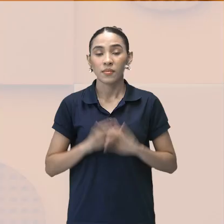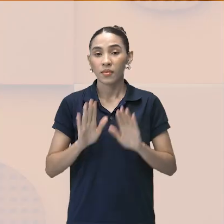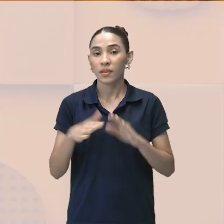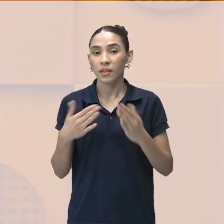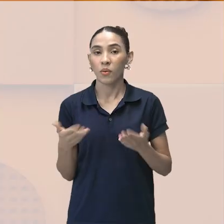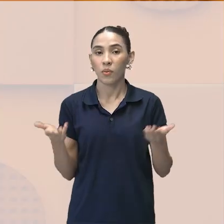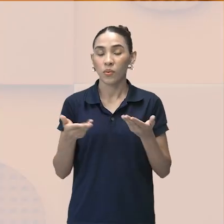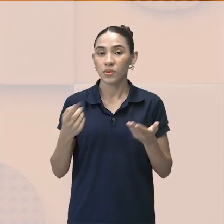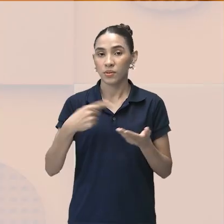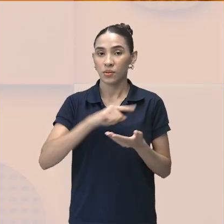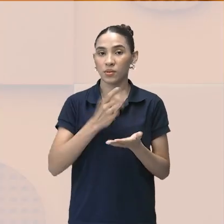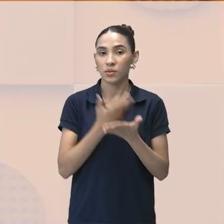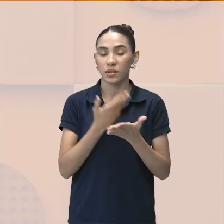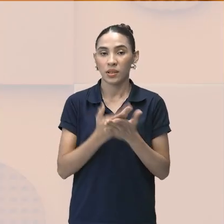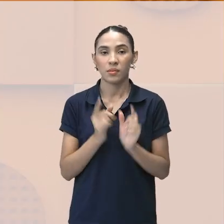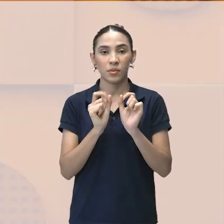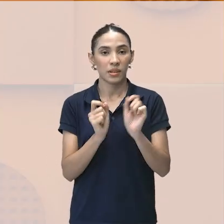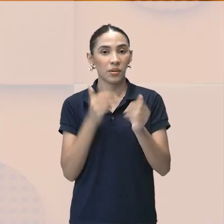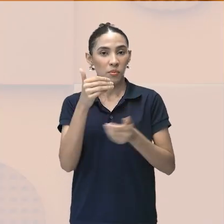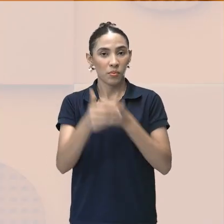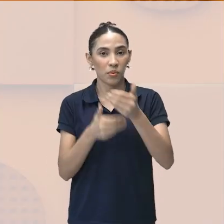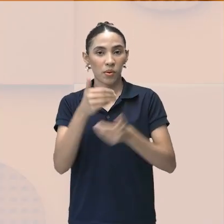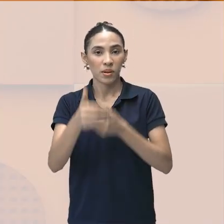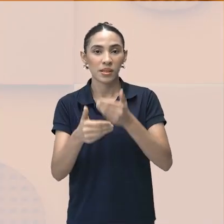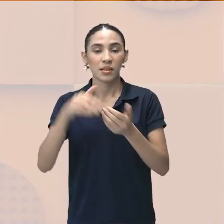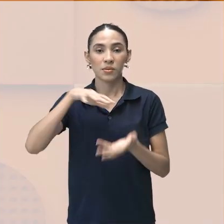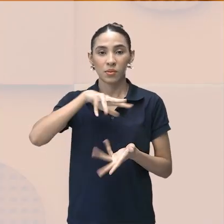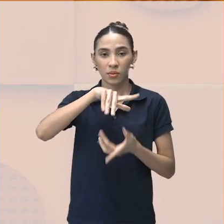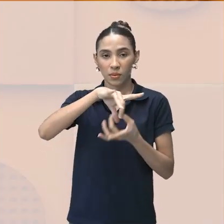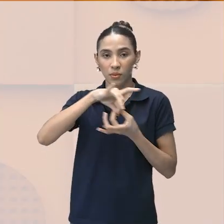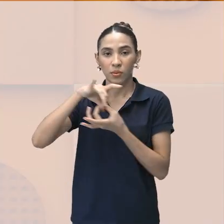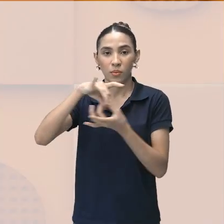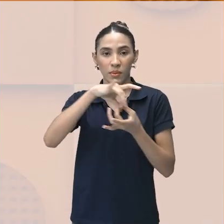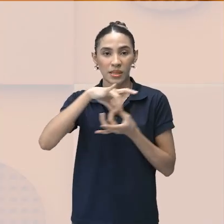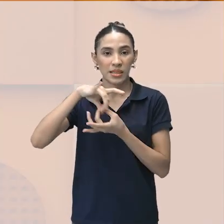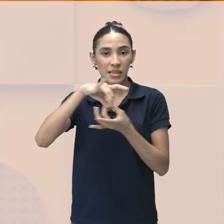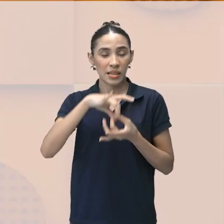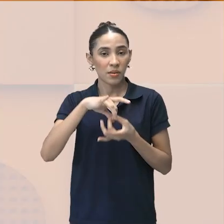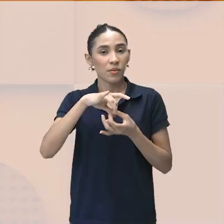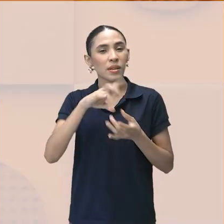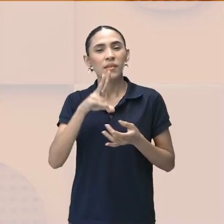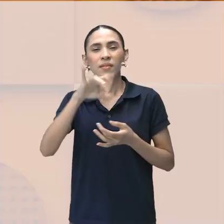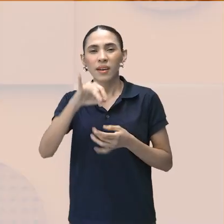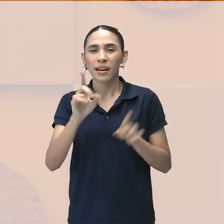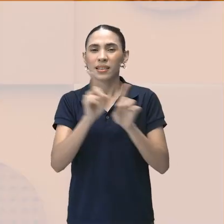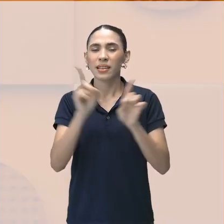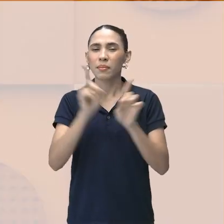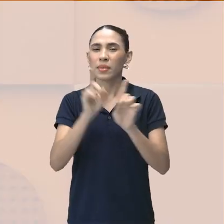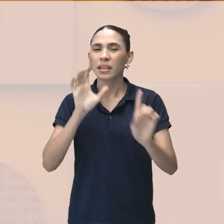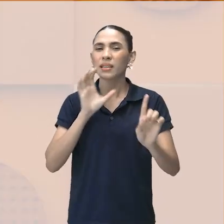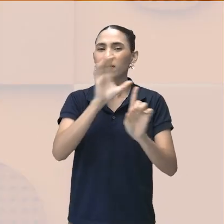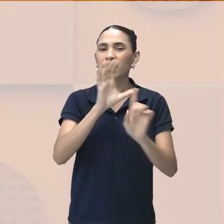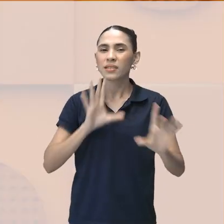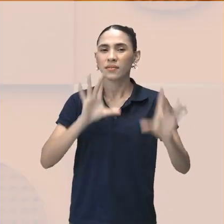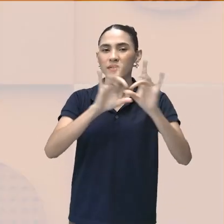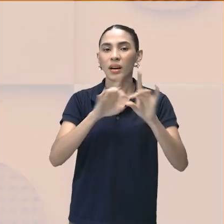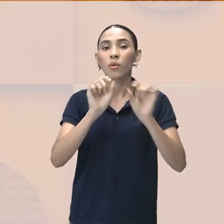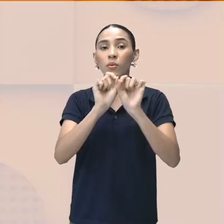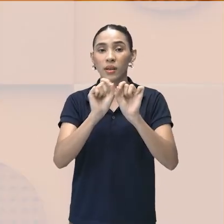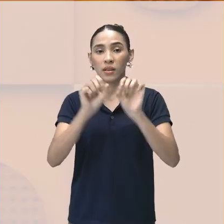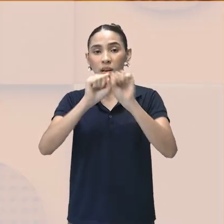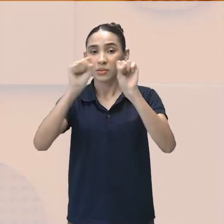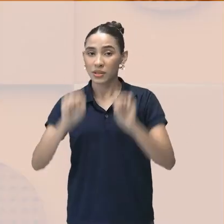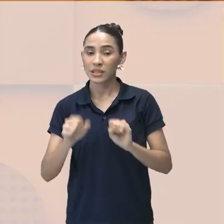Nós estudaremos sobre o processo de globalização, e isso vai estar muito vinculado com o